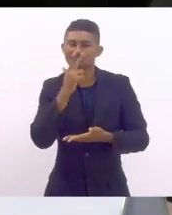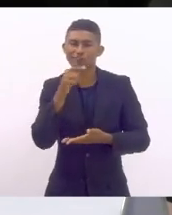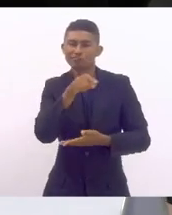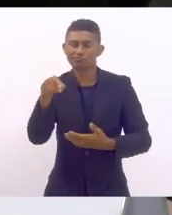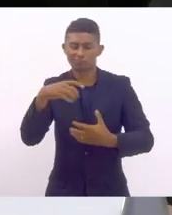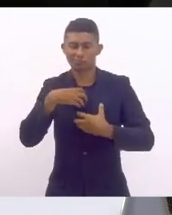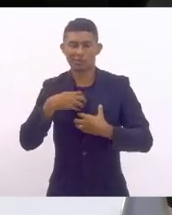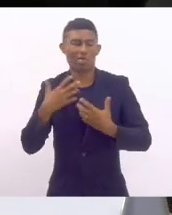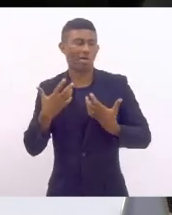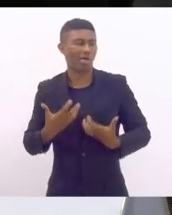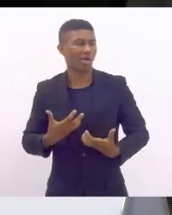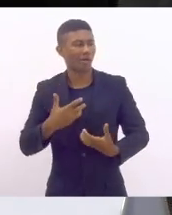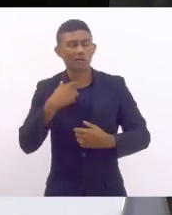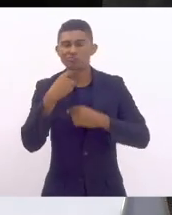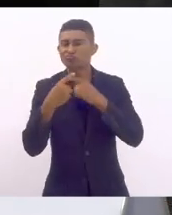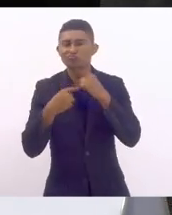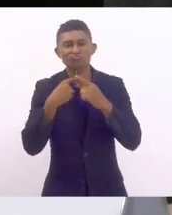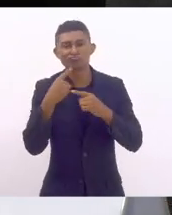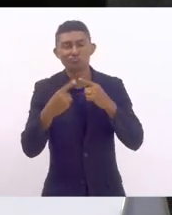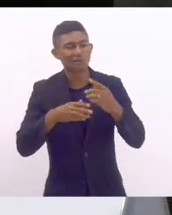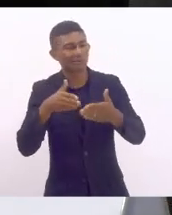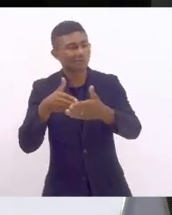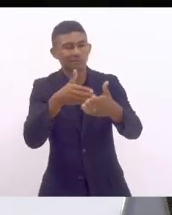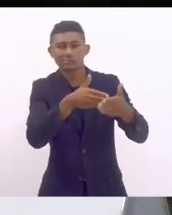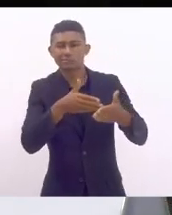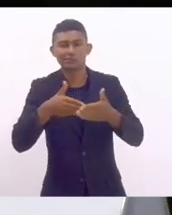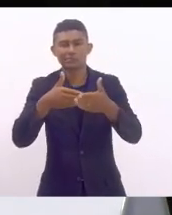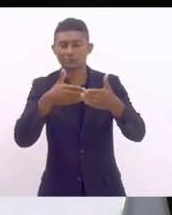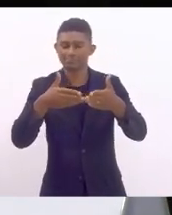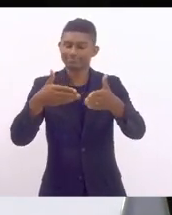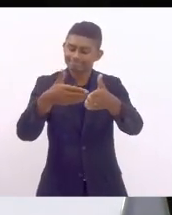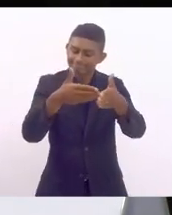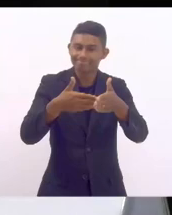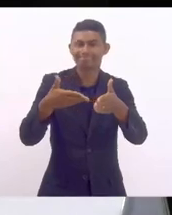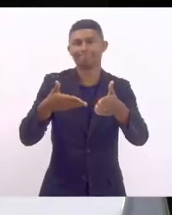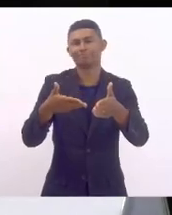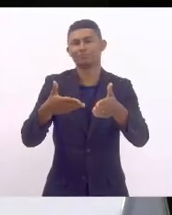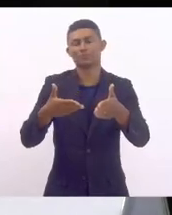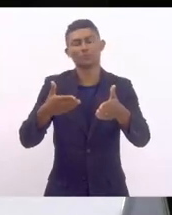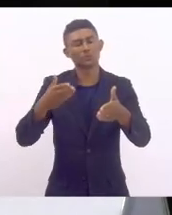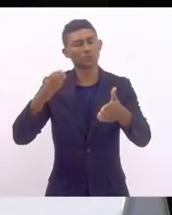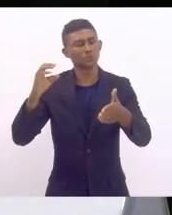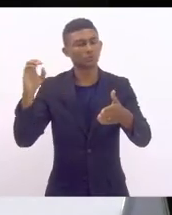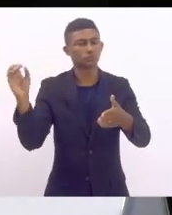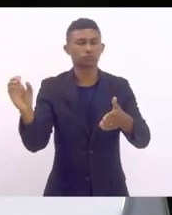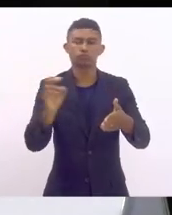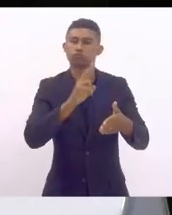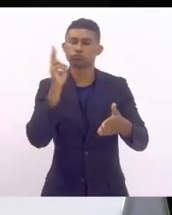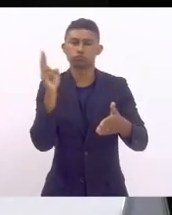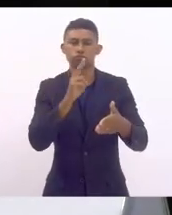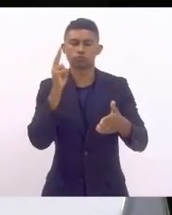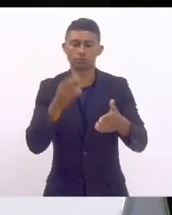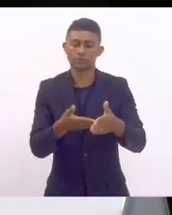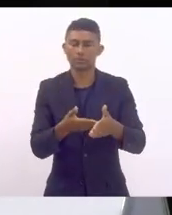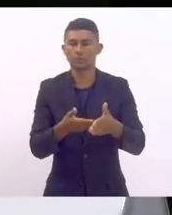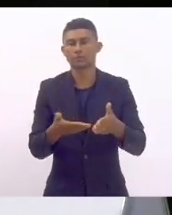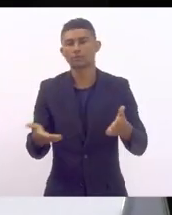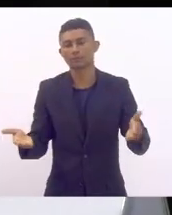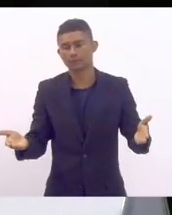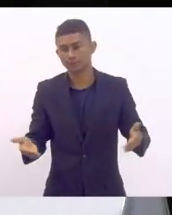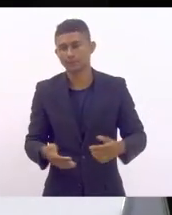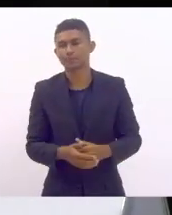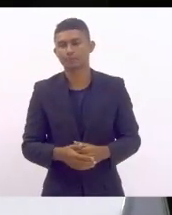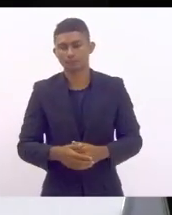desalento e se algúem Nakao sável pela redução do acesso então é extremamente grave e de longo prazo estruturante